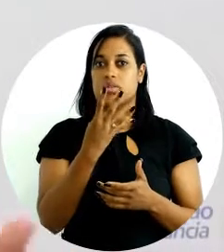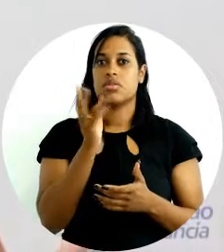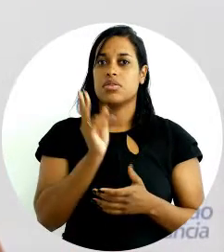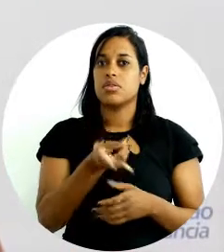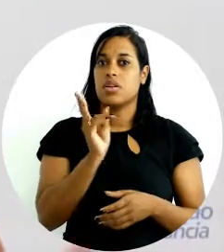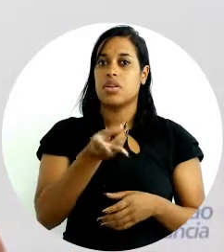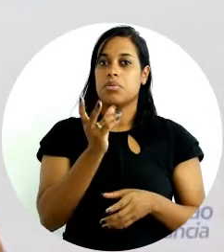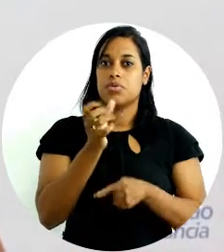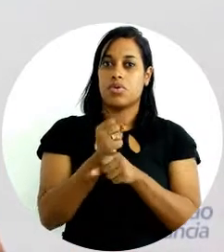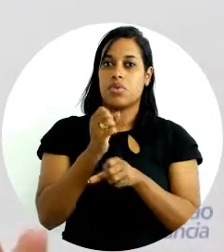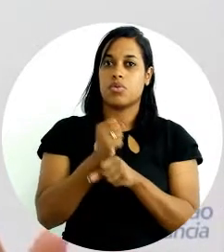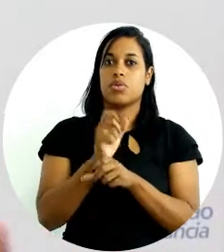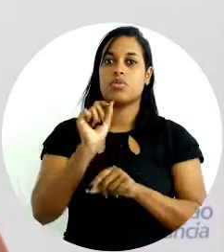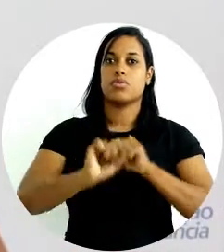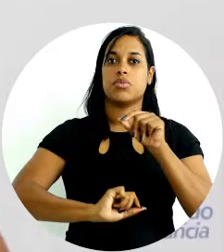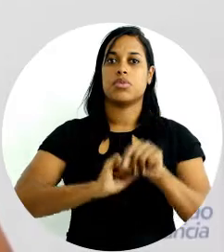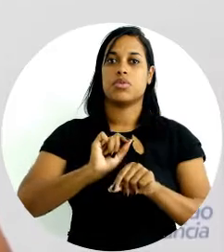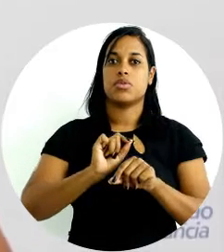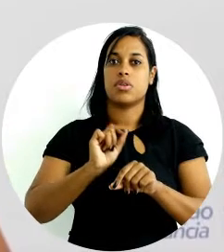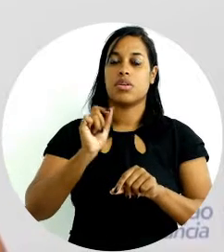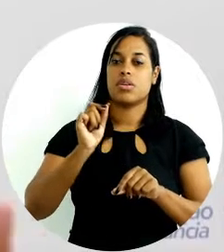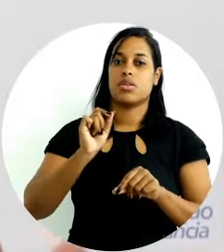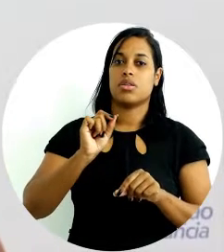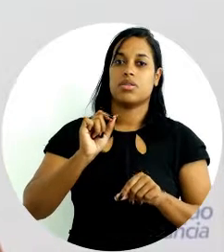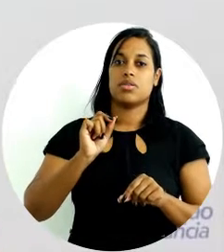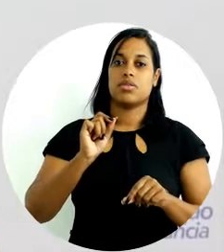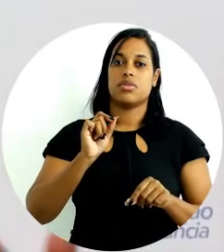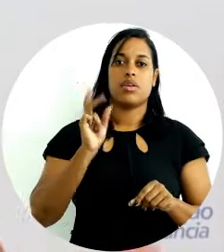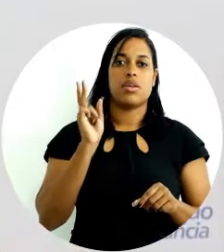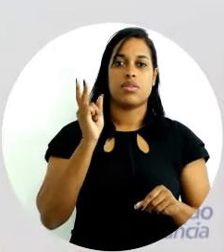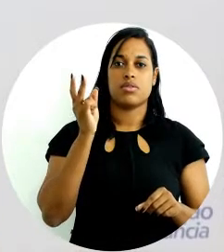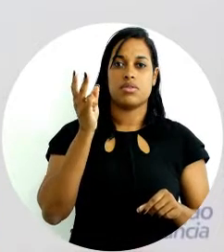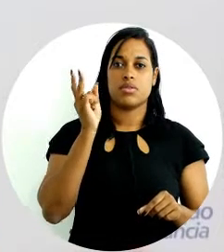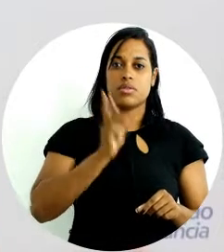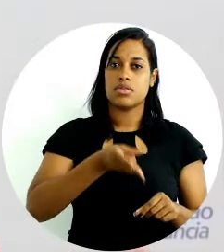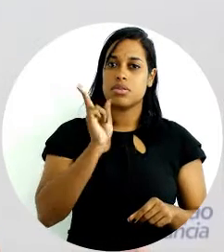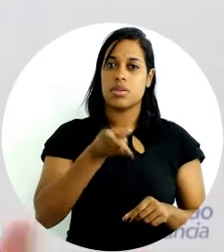geralmente, eles são medidos por esses exames que são feitos